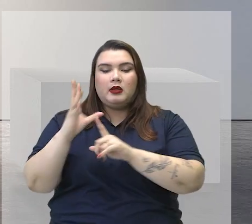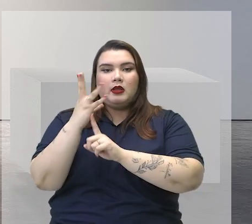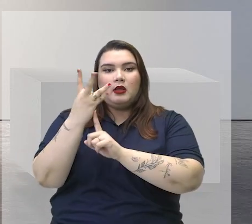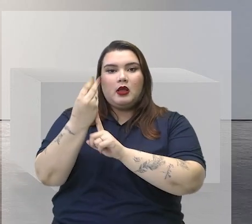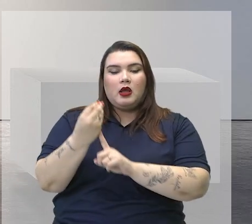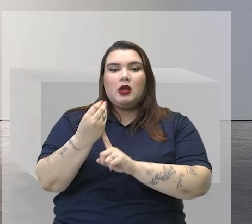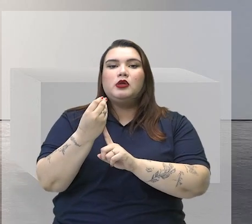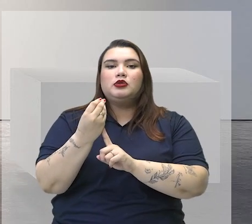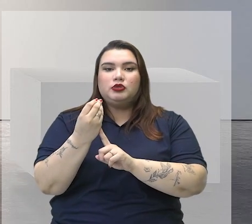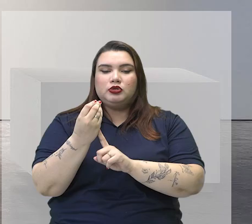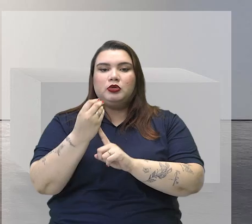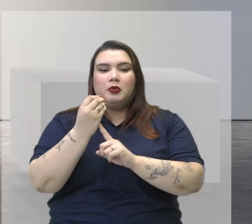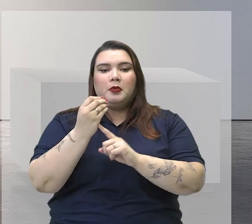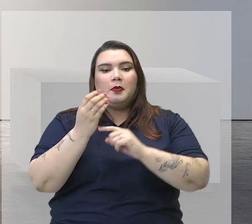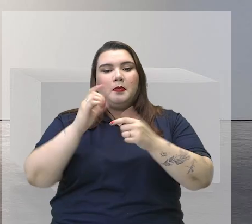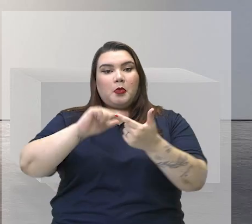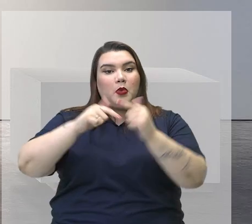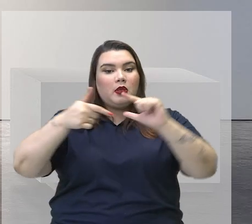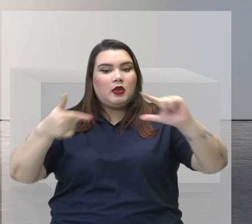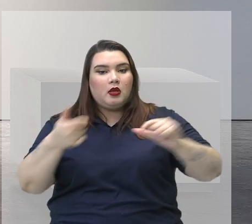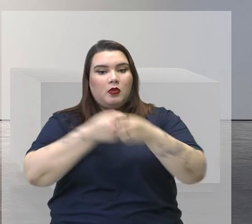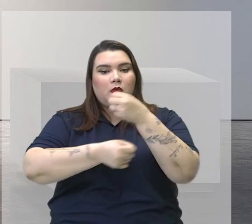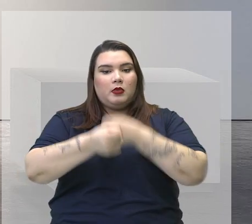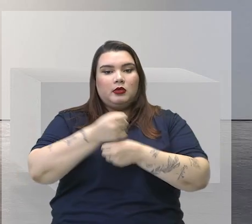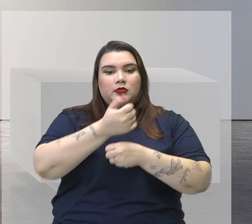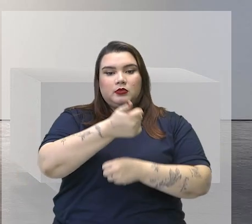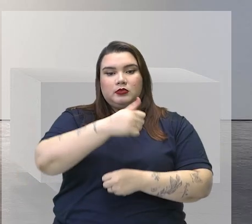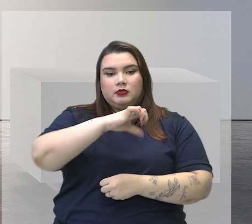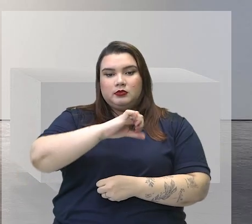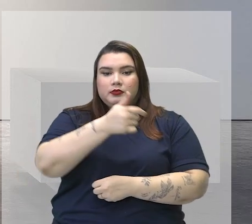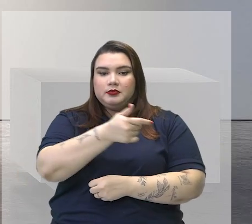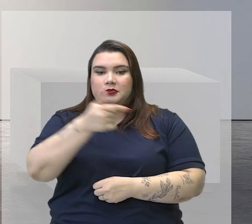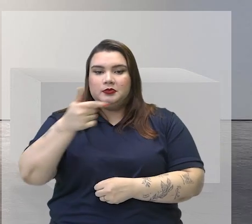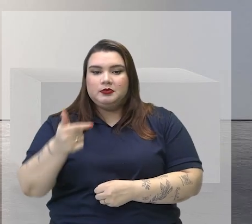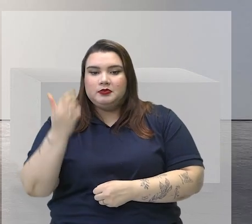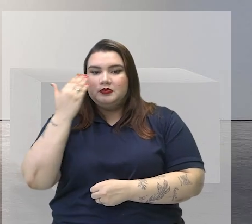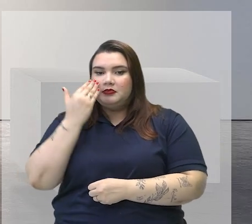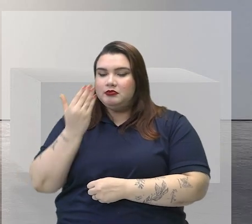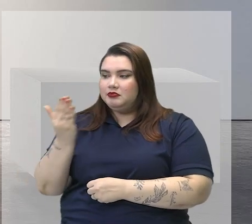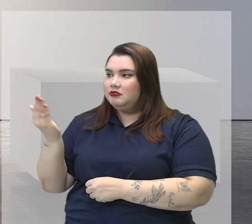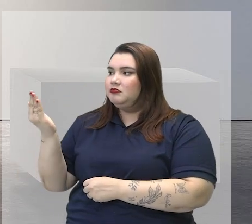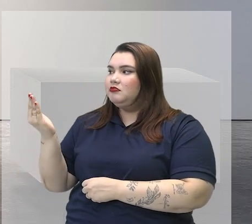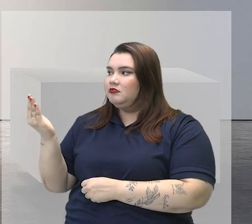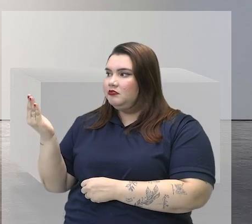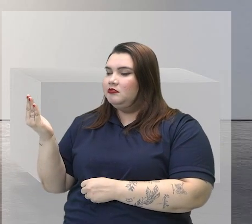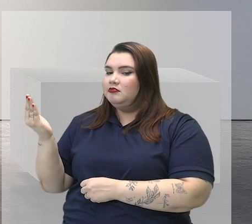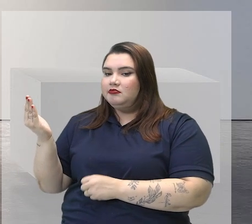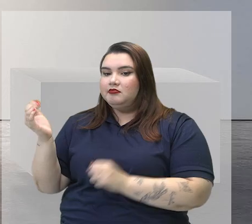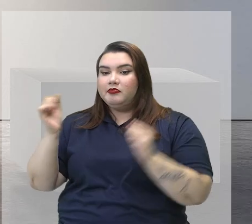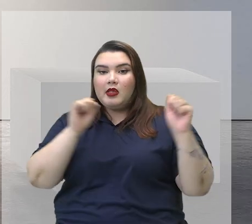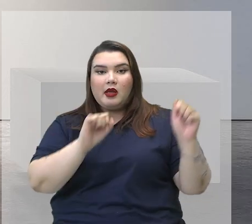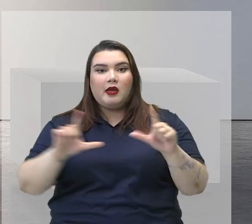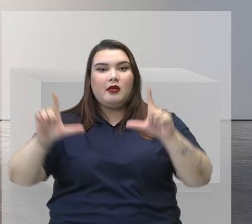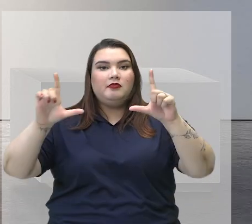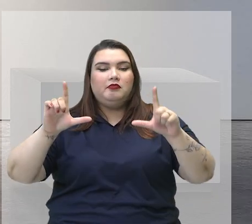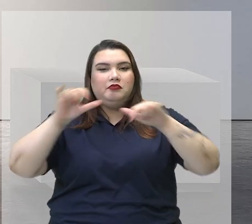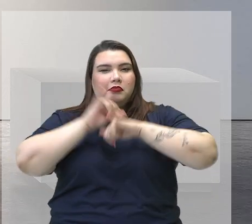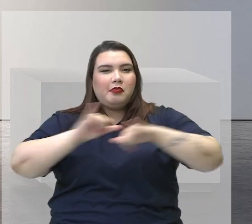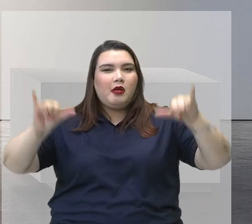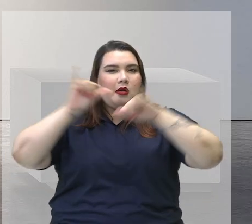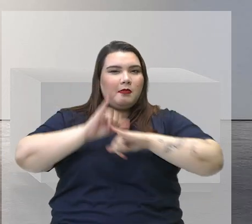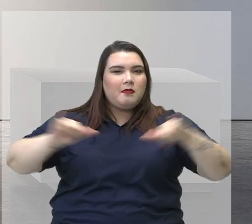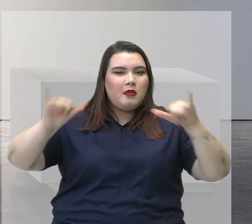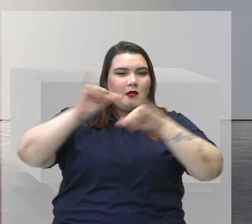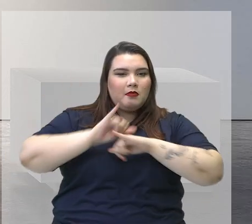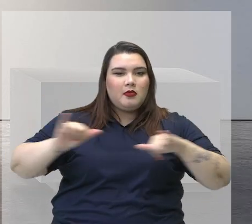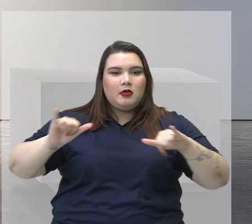Arte Moderna de 1922. E vamos mostrar aqui o catálogo da Semana de Arte Moderna, que